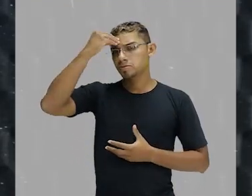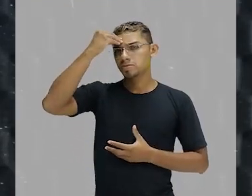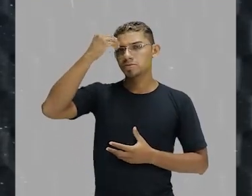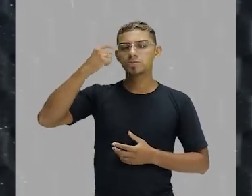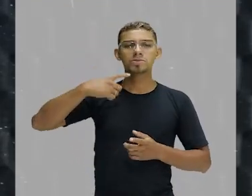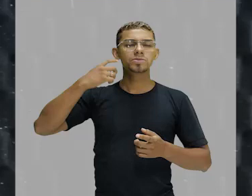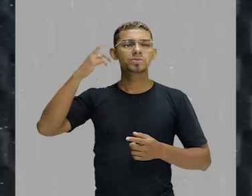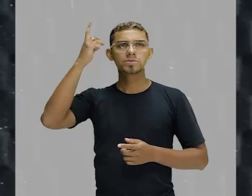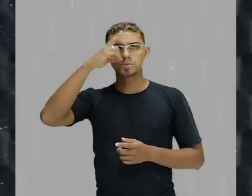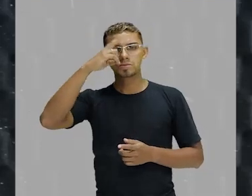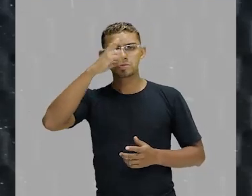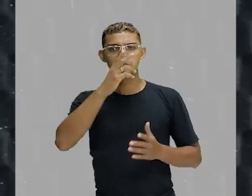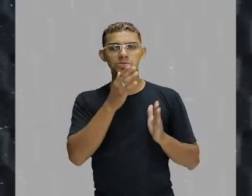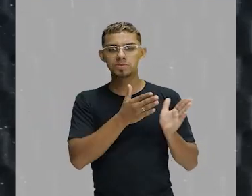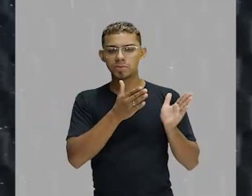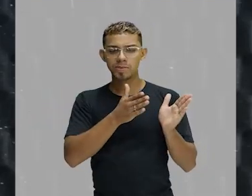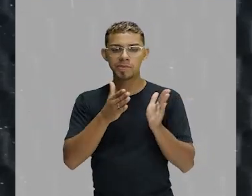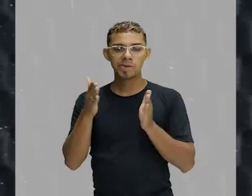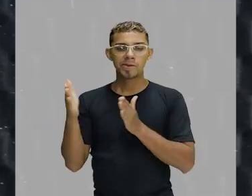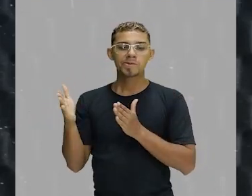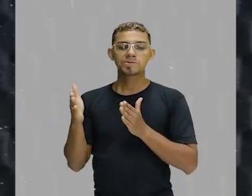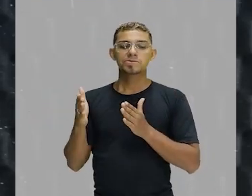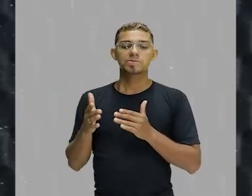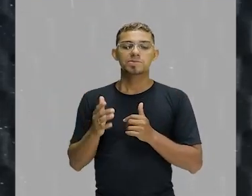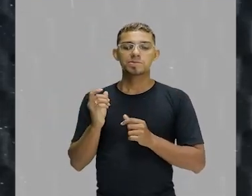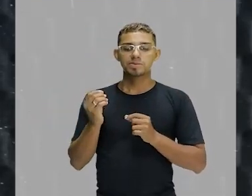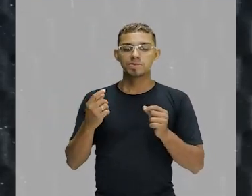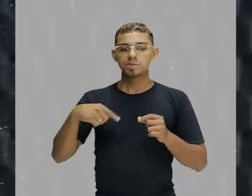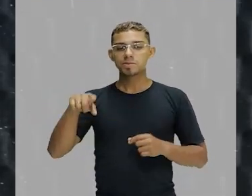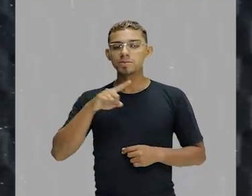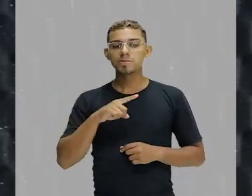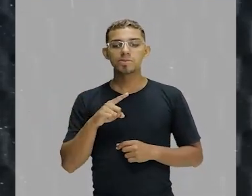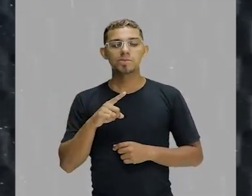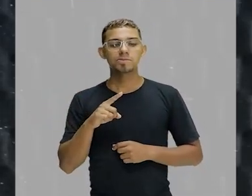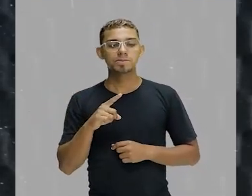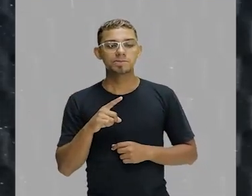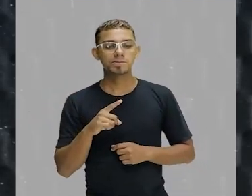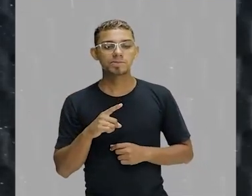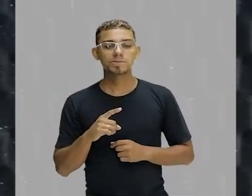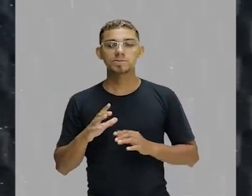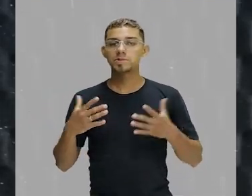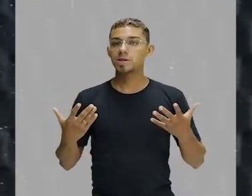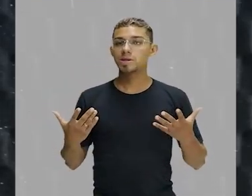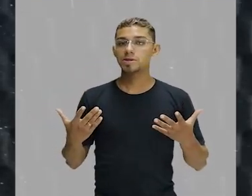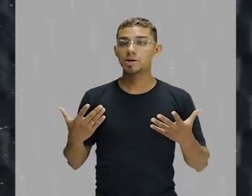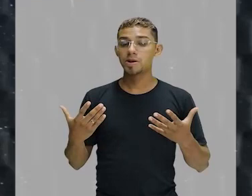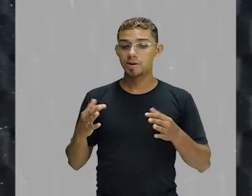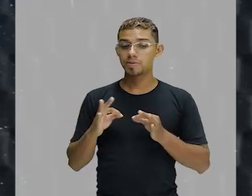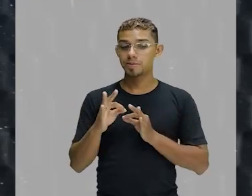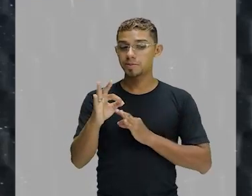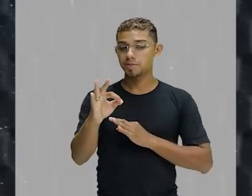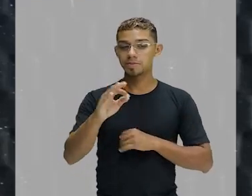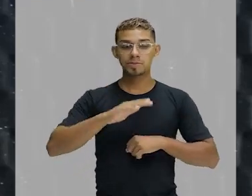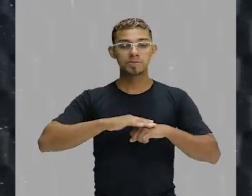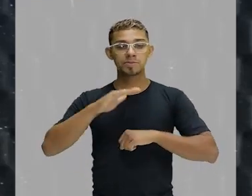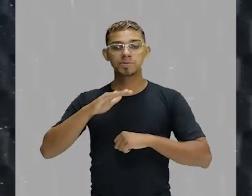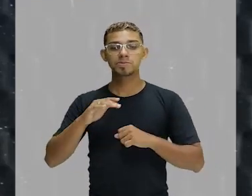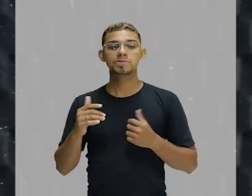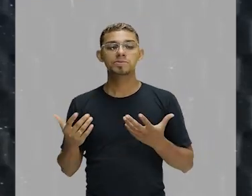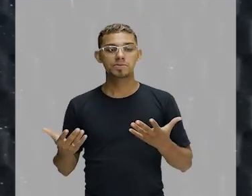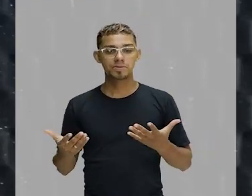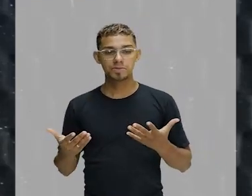dessa sequência aqui das subfases da prófase 1. Então, pessoal, essa foi a fase mais longa, tá?